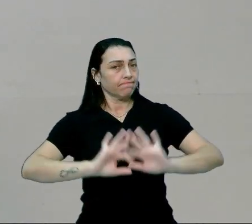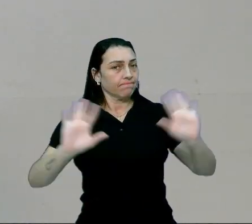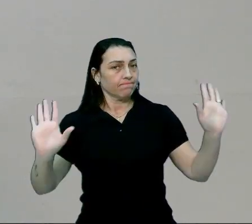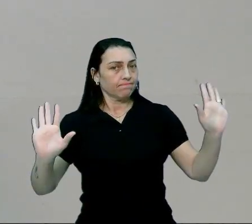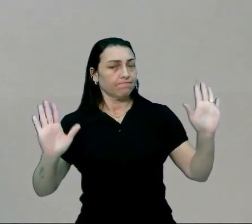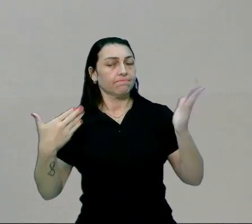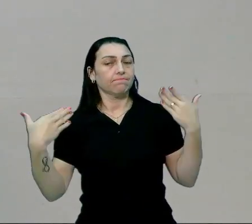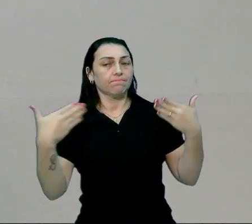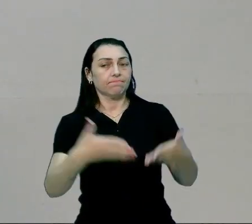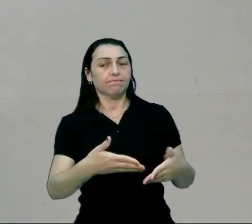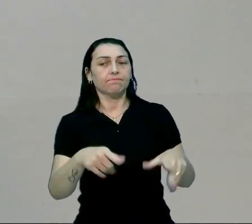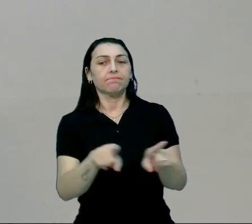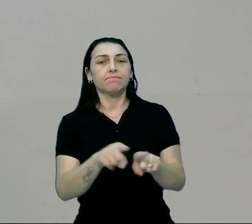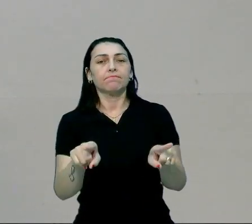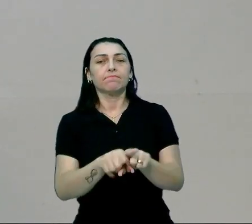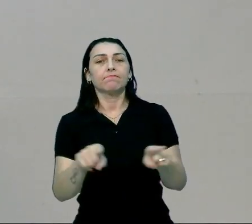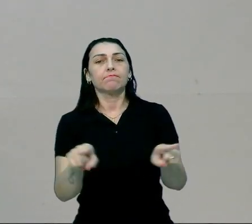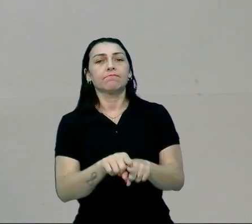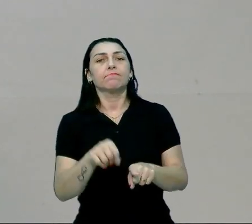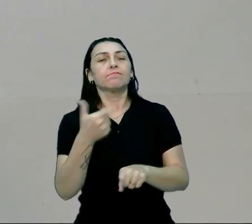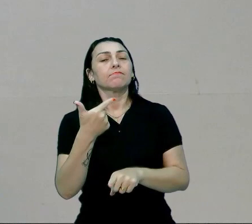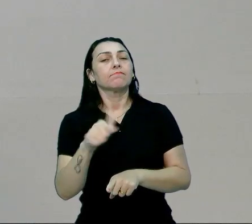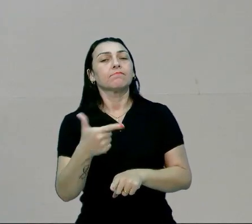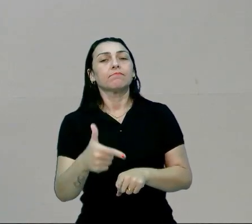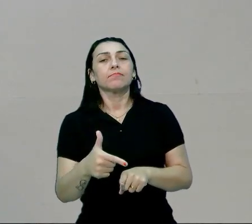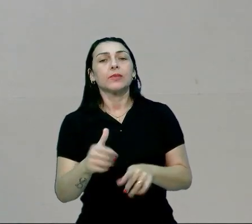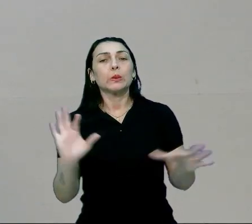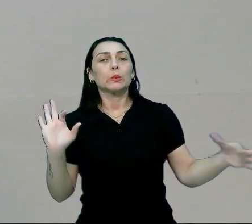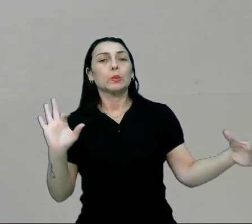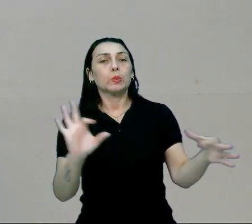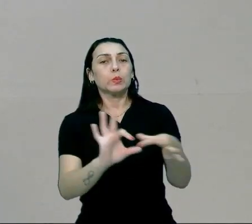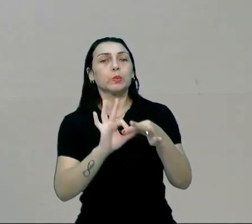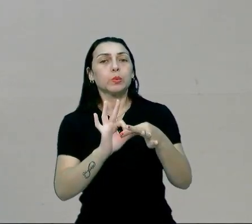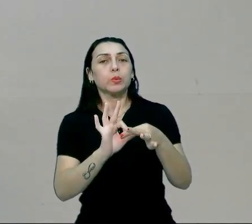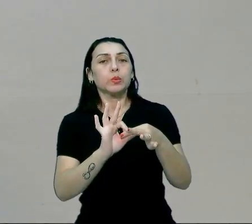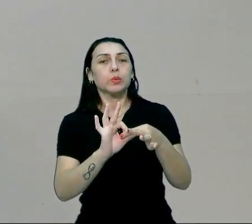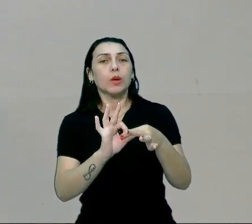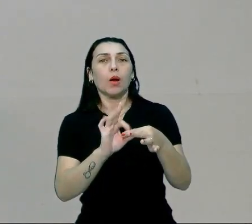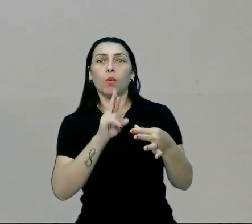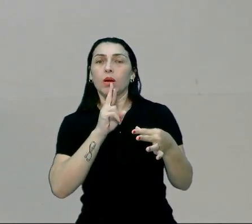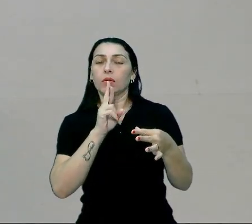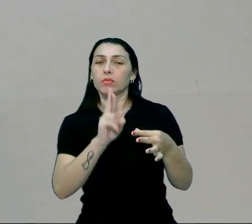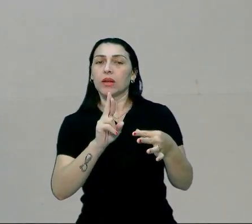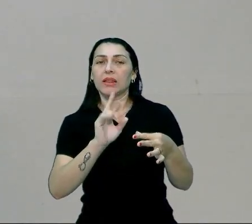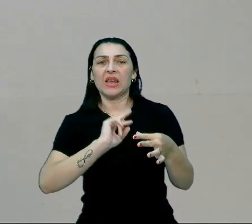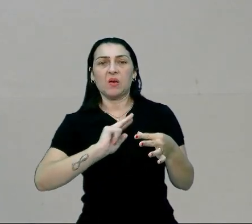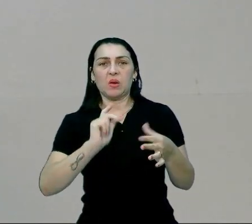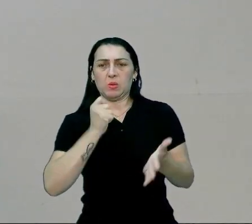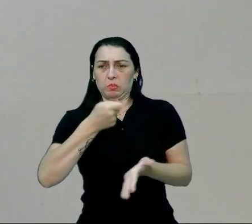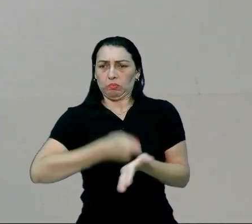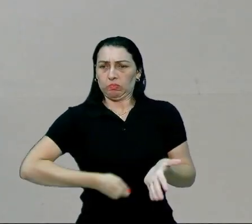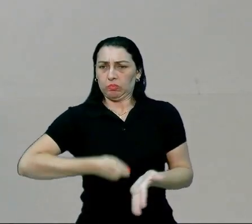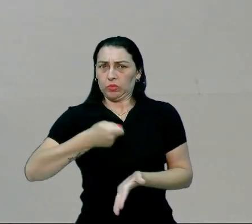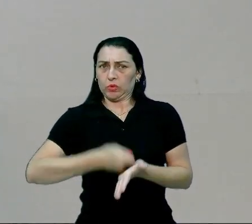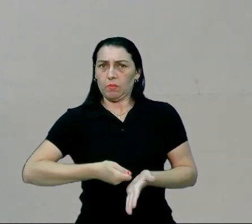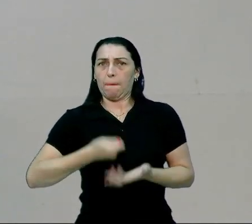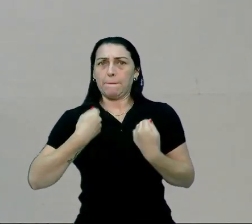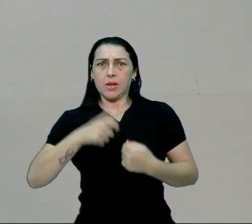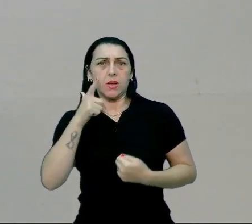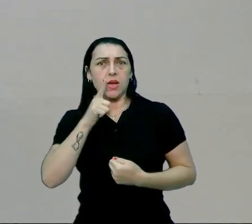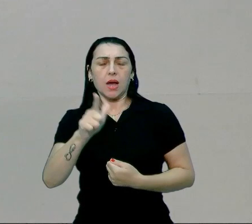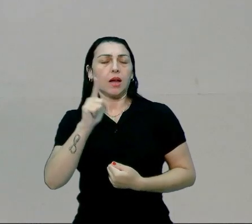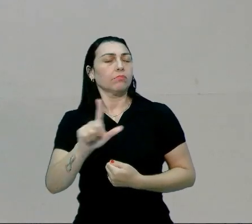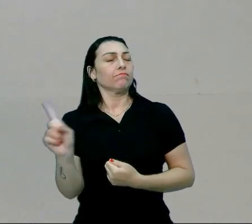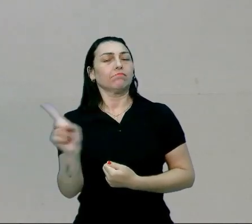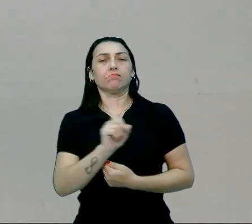o direcionamento para a sua execução não está atrelada a um rendimento, ou seja, não é aquele em que eu tenho que ganhar, não é